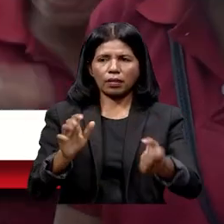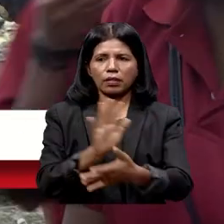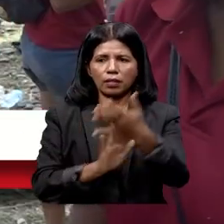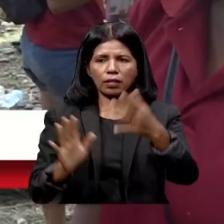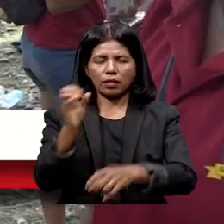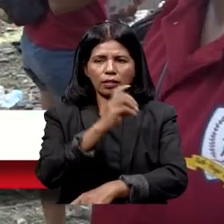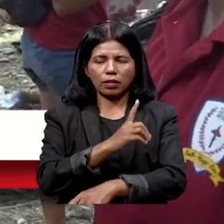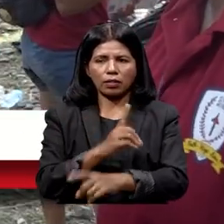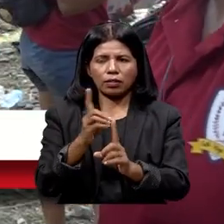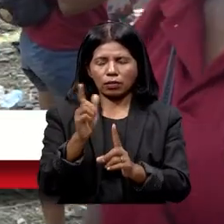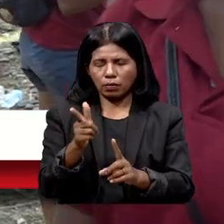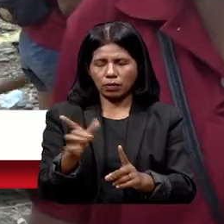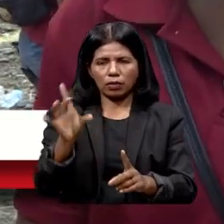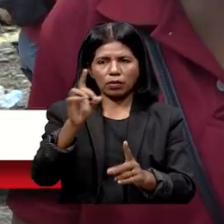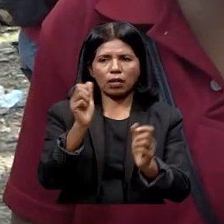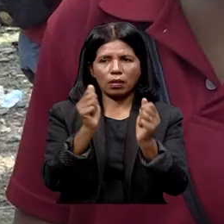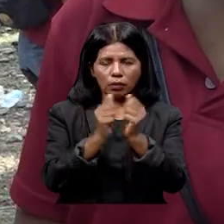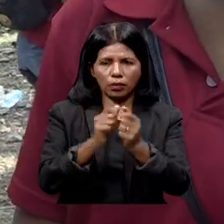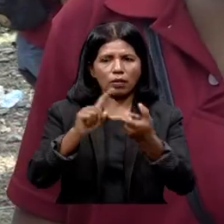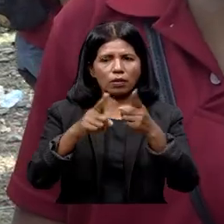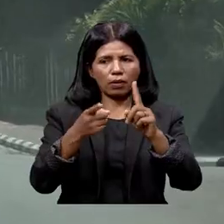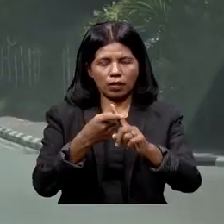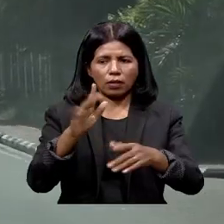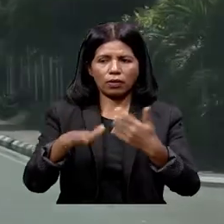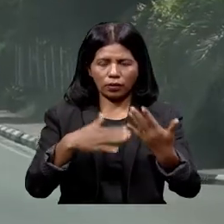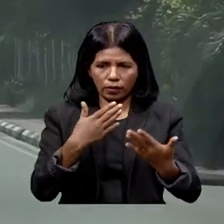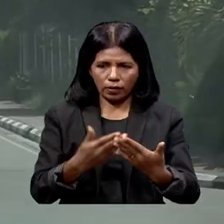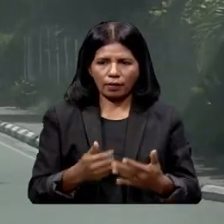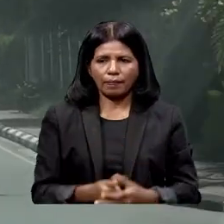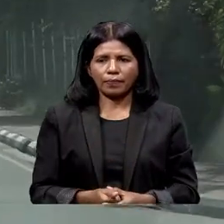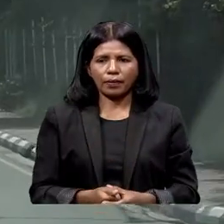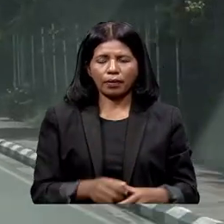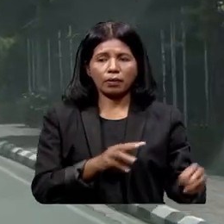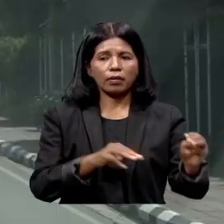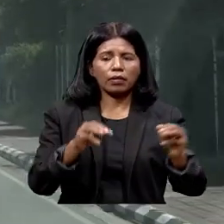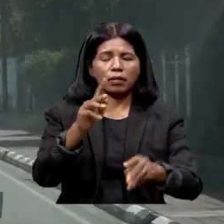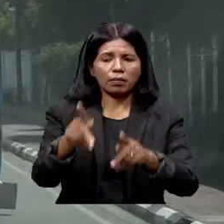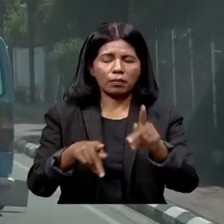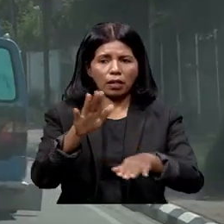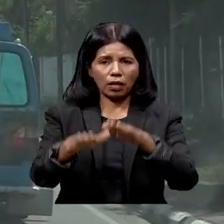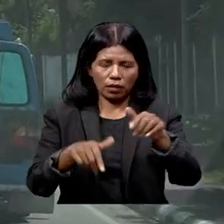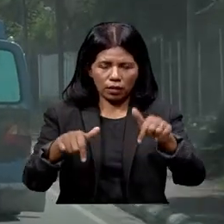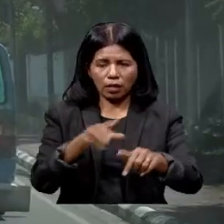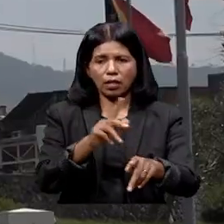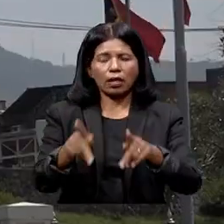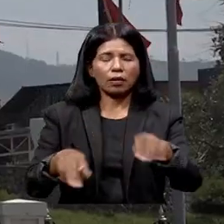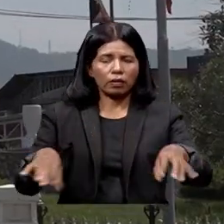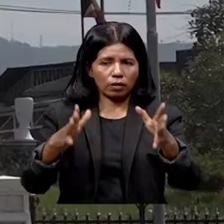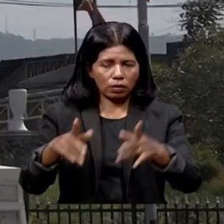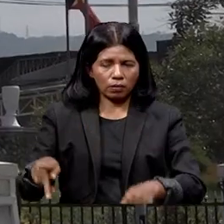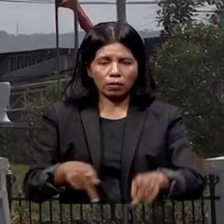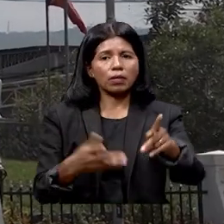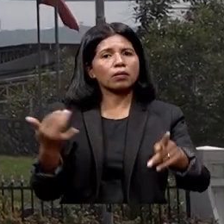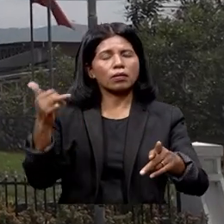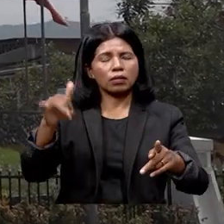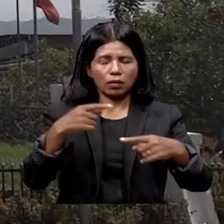loron 28 de novembro muito com colegas sira. Além de né, movimento e a capital dele menos, também a maioria funcionário público sira